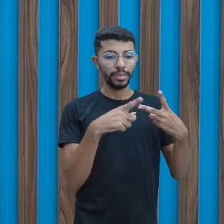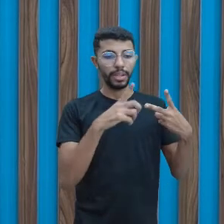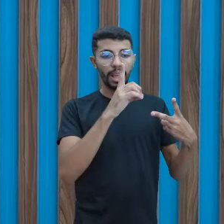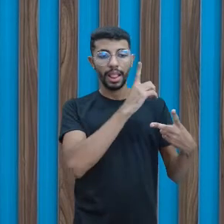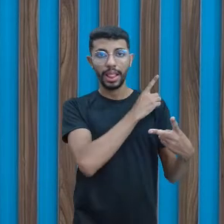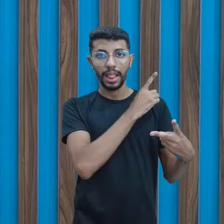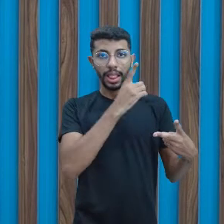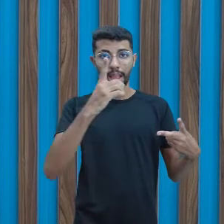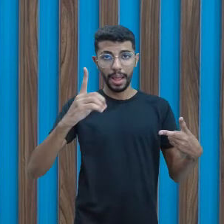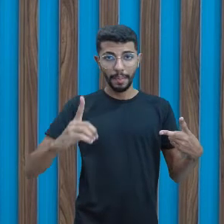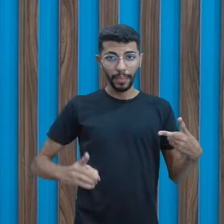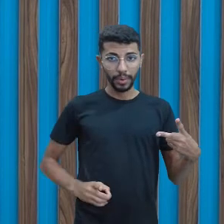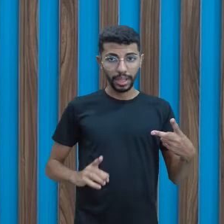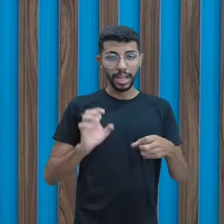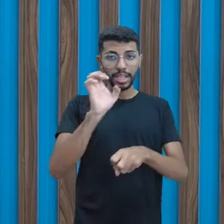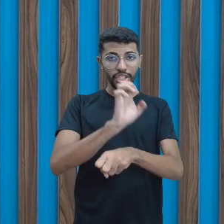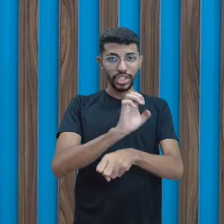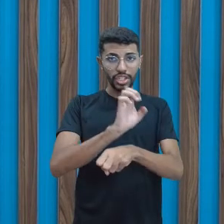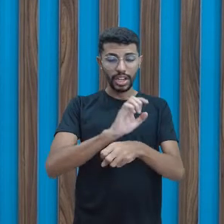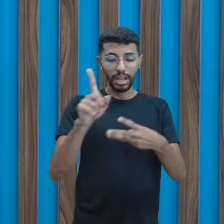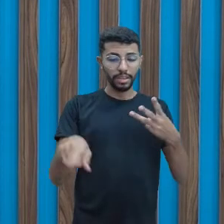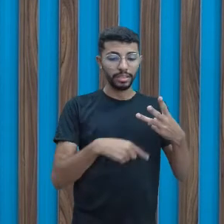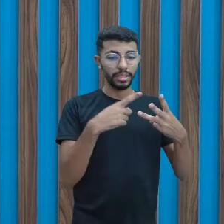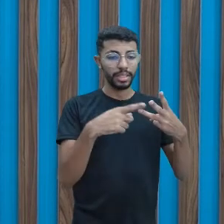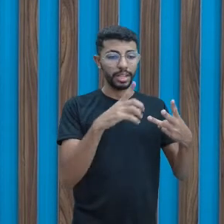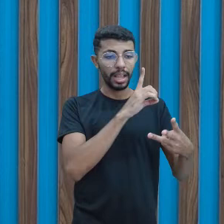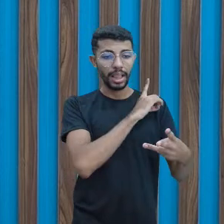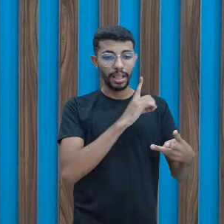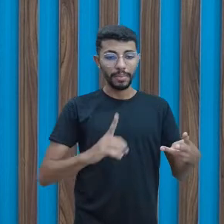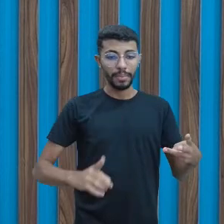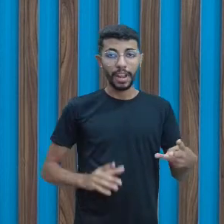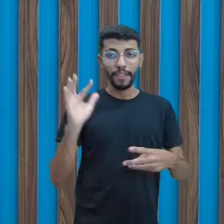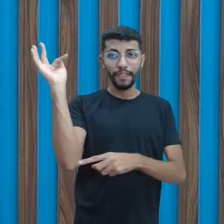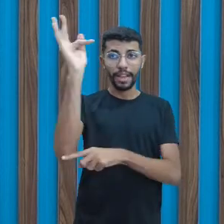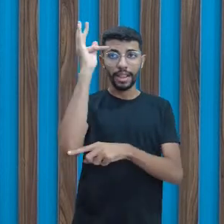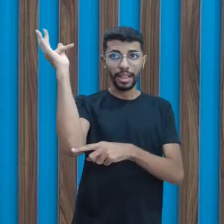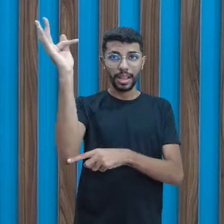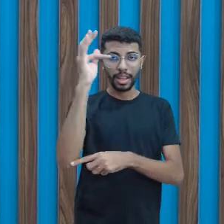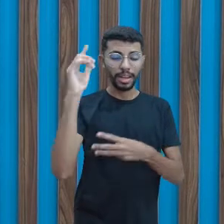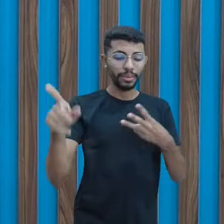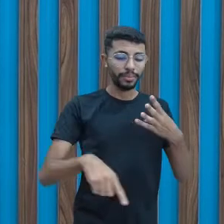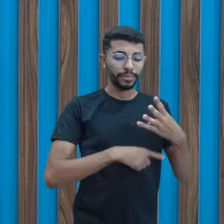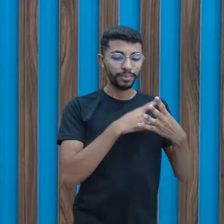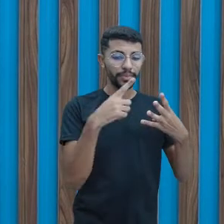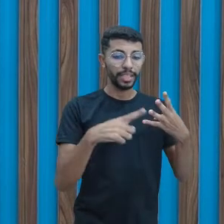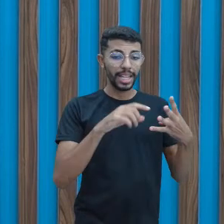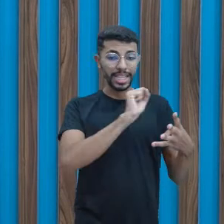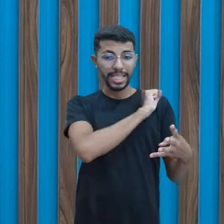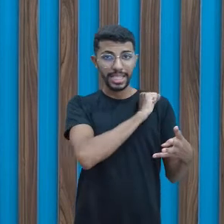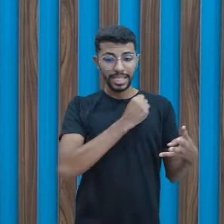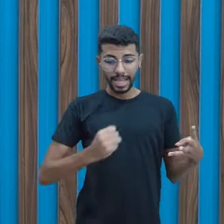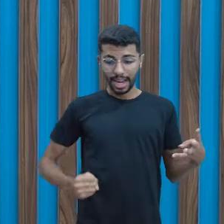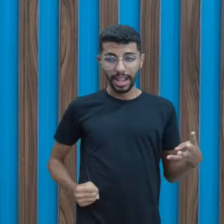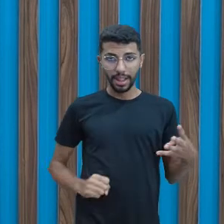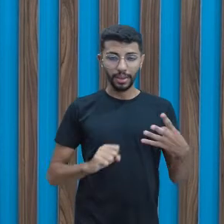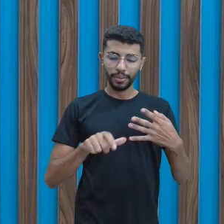deputados estaduais, deputados federais, senadores e o presidente da República.